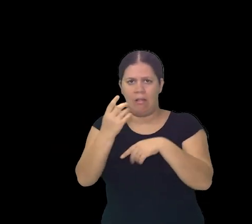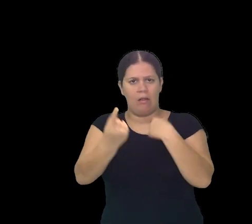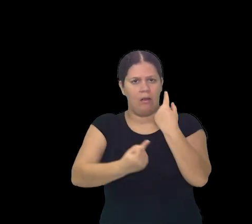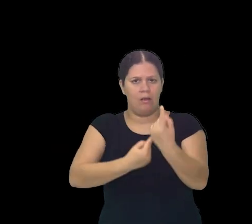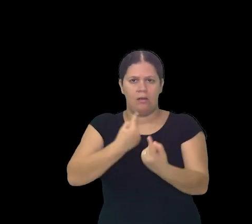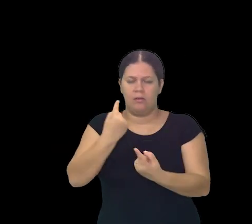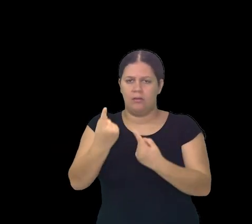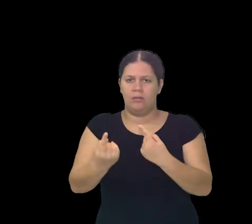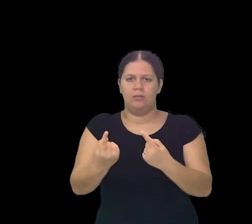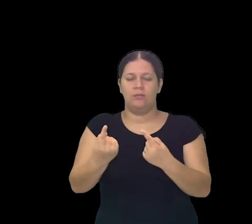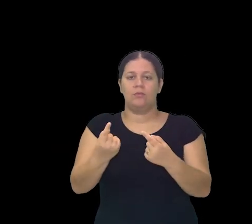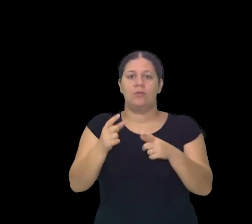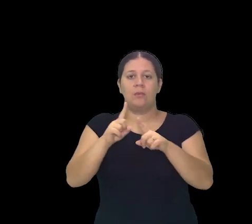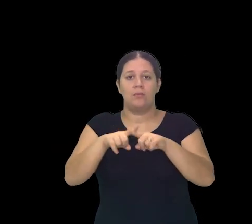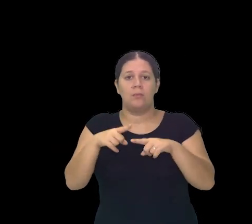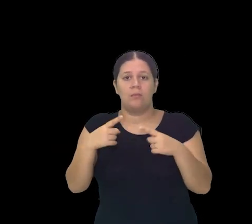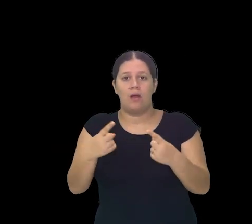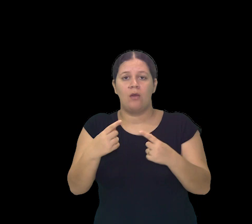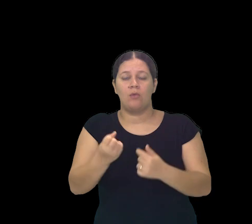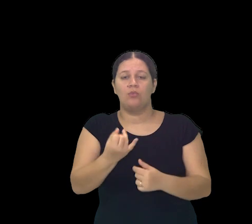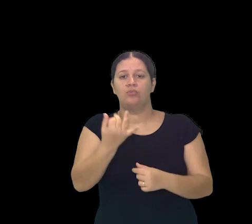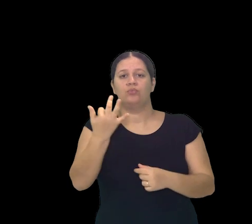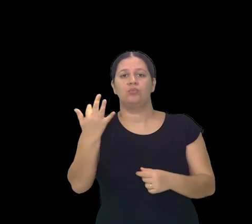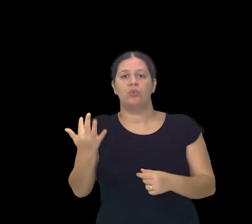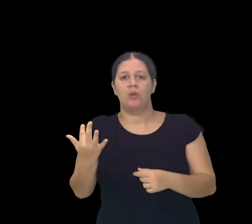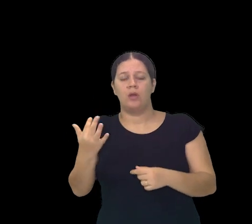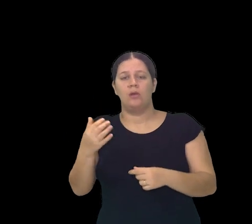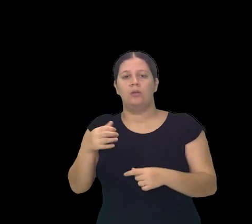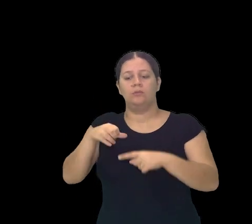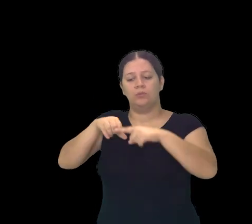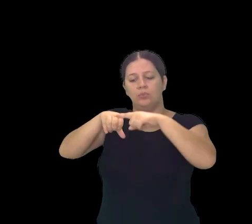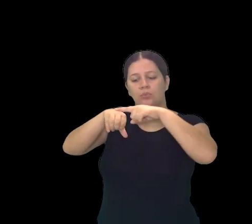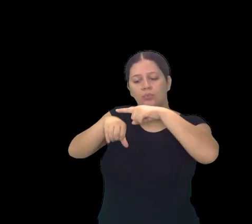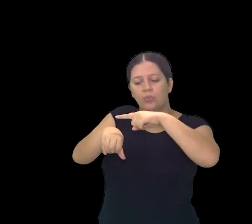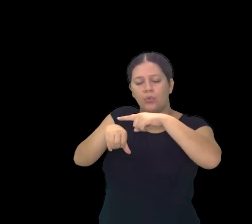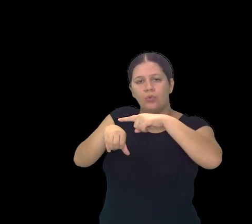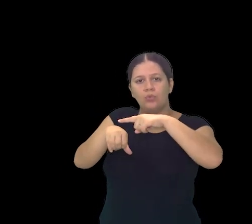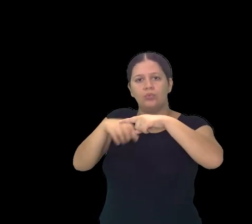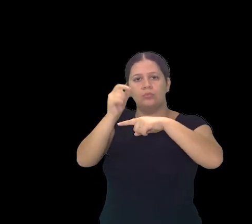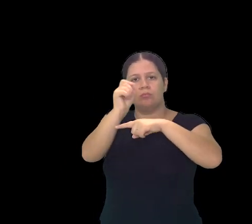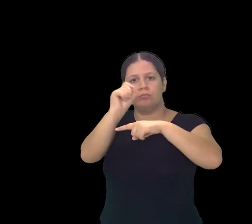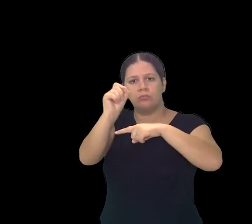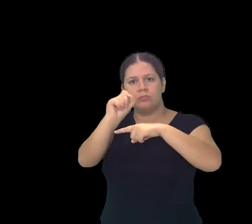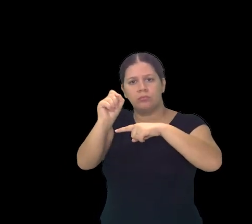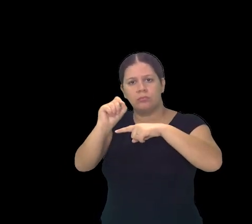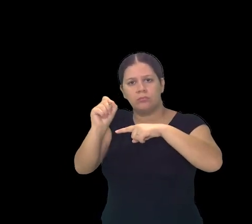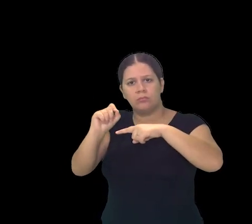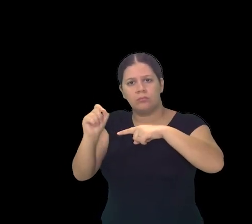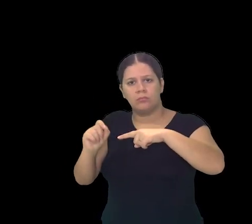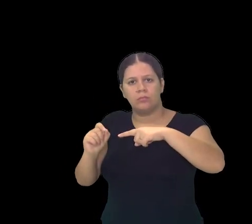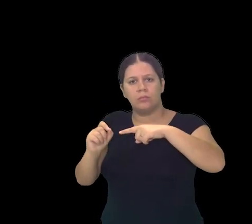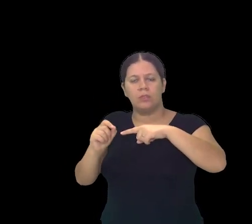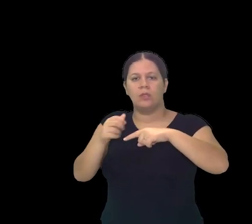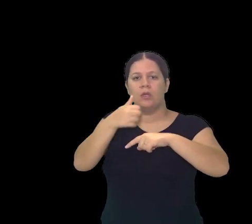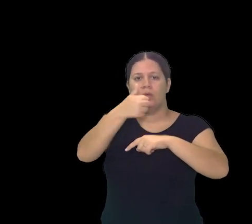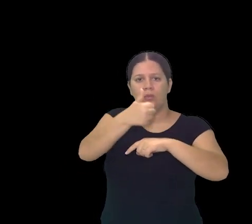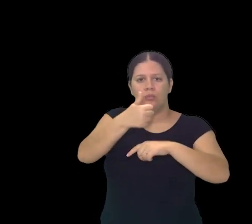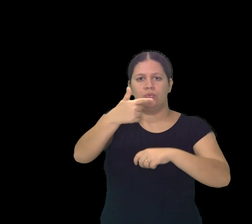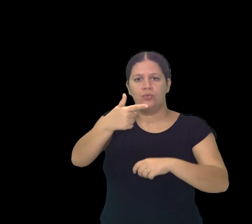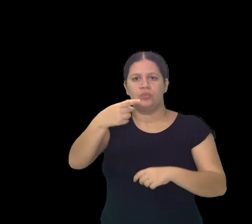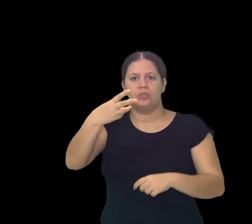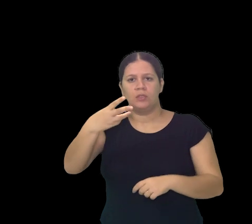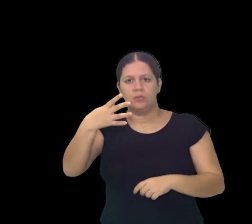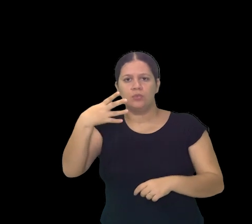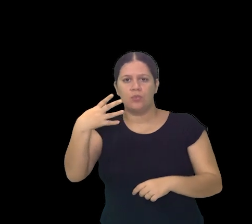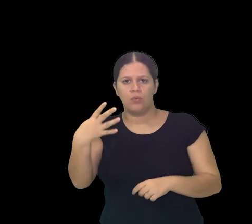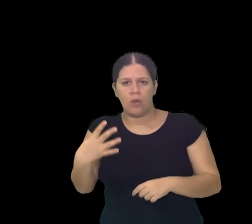Cada uma delas representa um nono. Mas quantos desses nonos sombreamos? A gente tem 1, 2, 3, 4